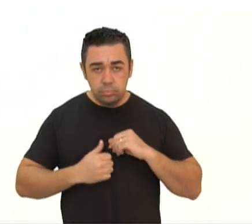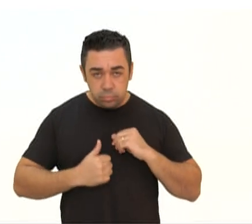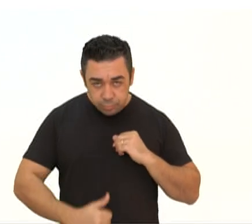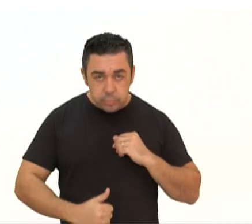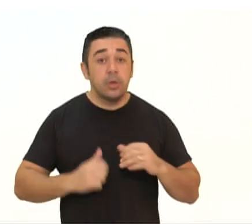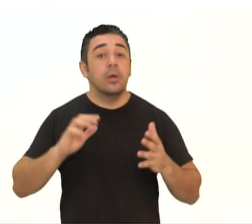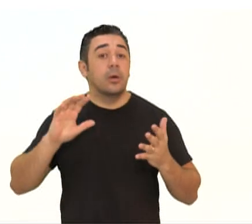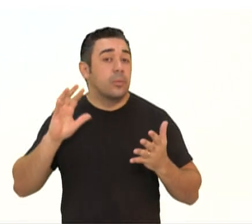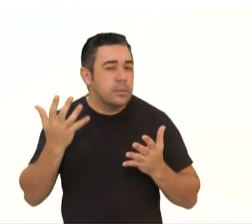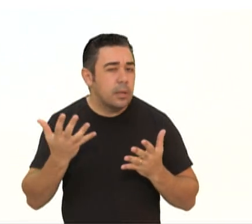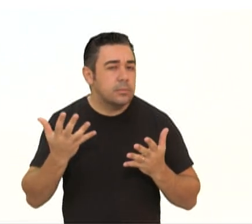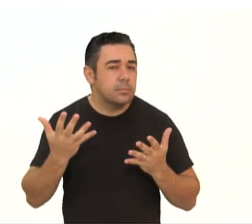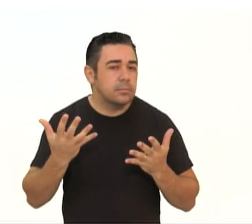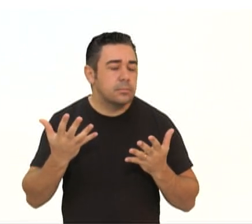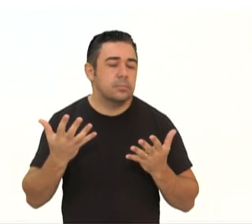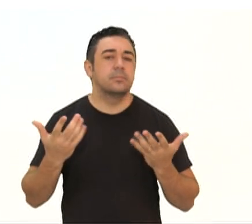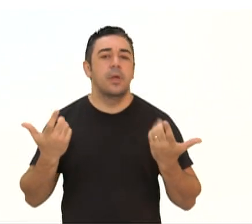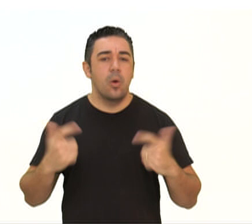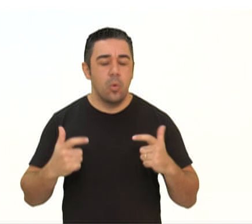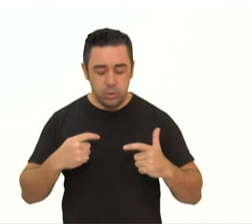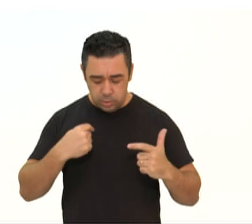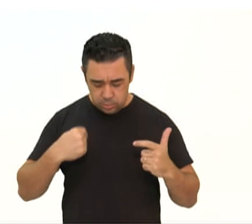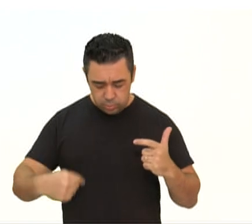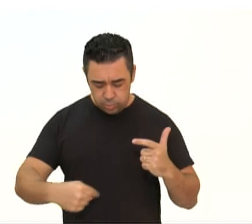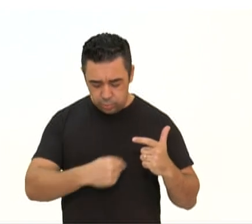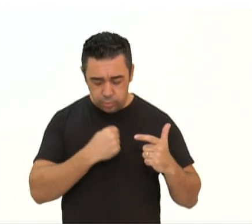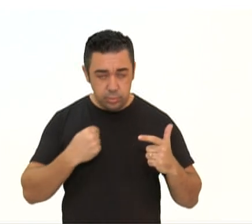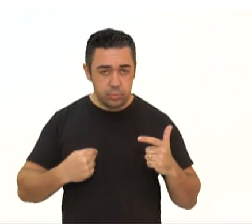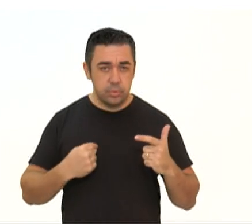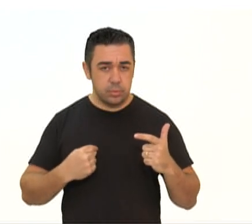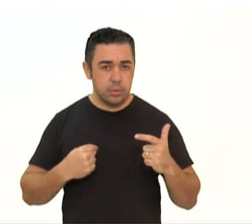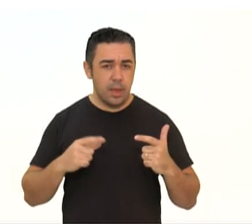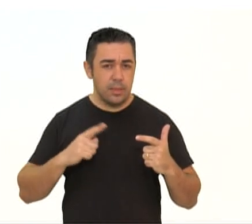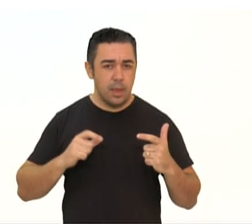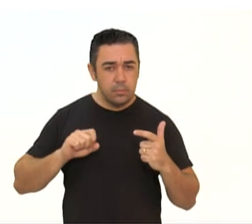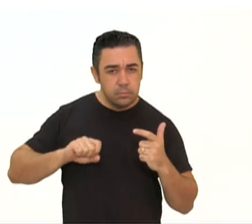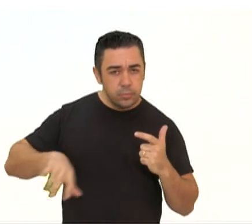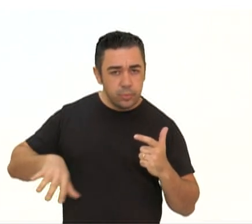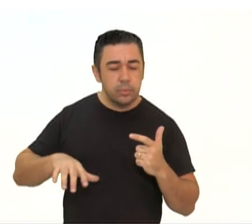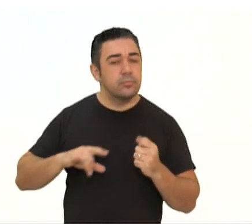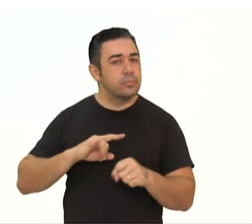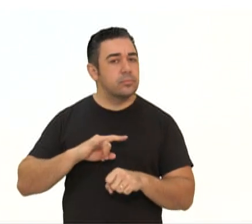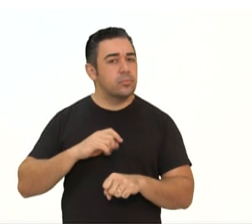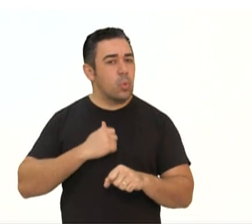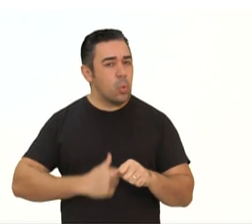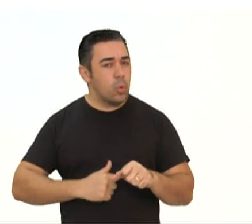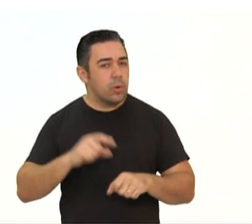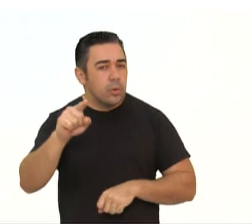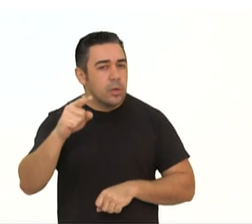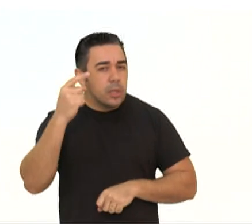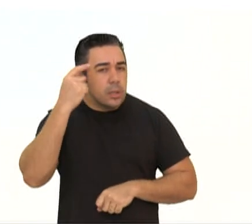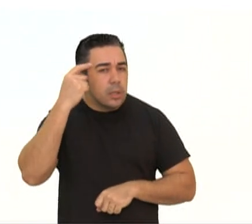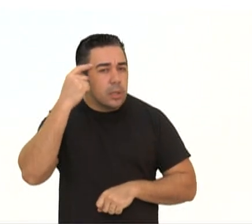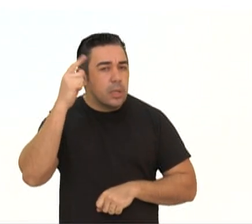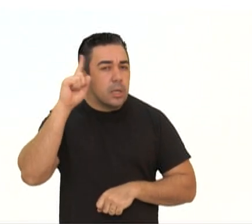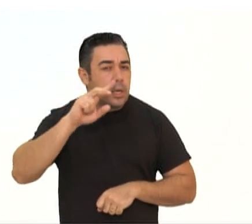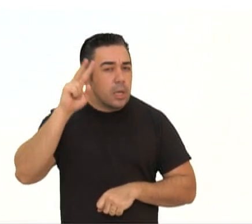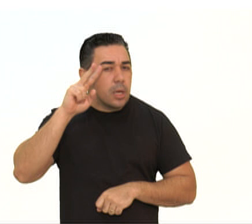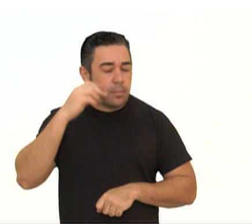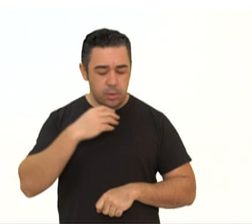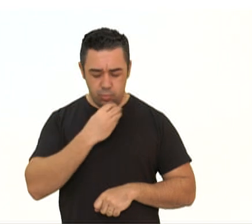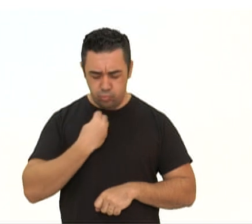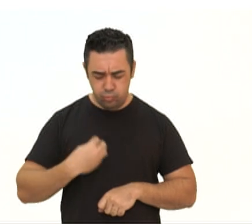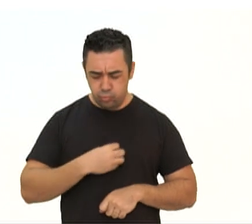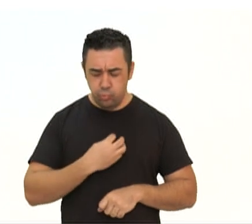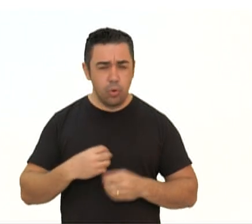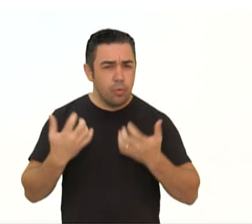estruturas atuam, por onde ele vai passando, até chegar na eliminação das fezes. Então tenta lembrar aí de todo o